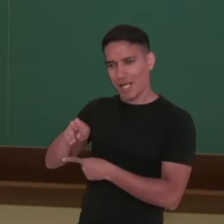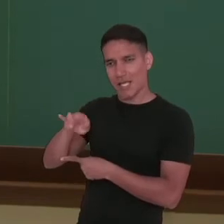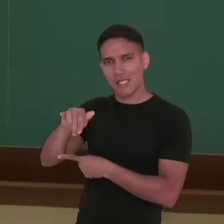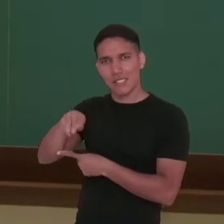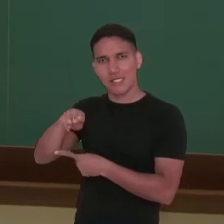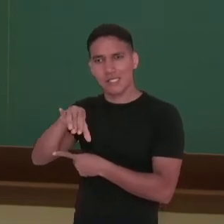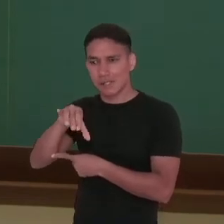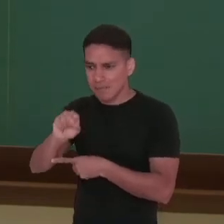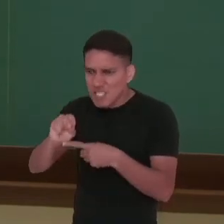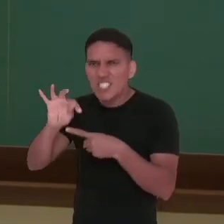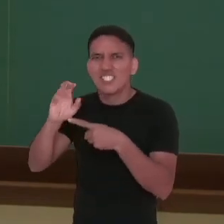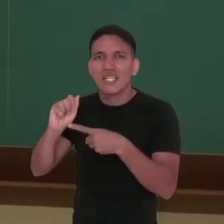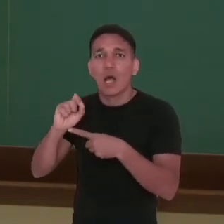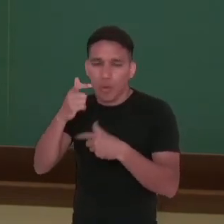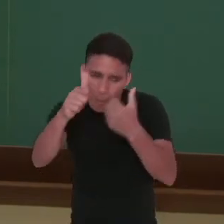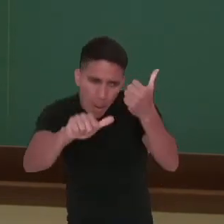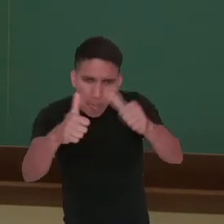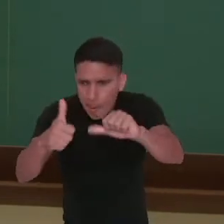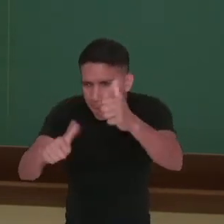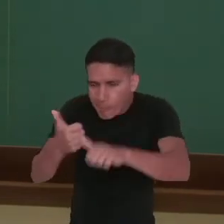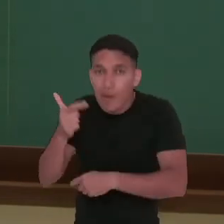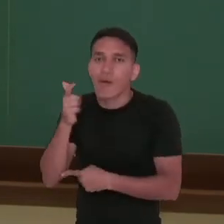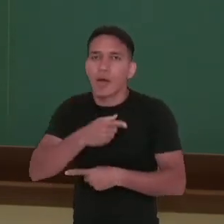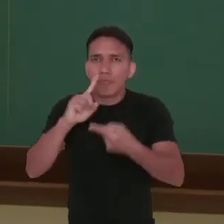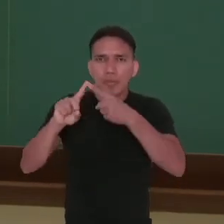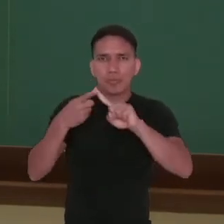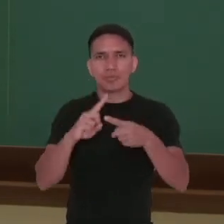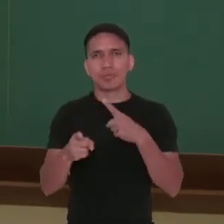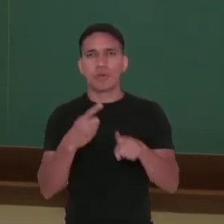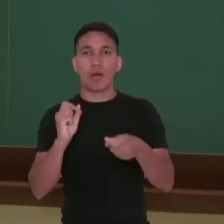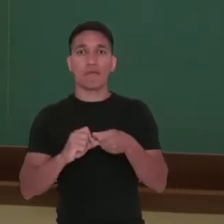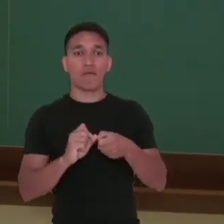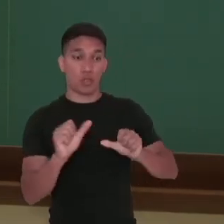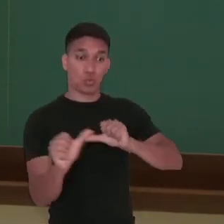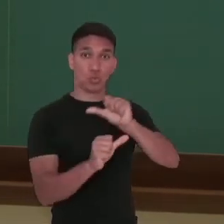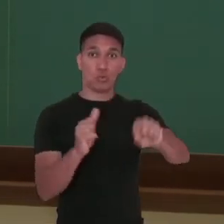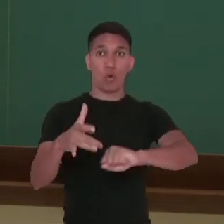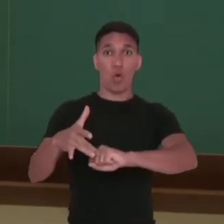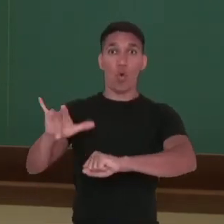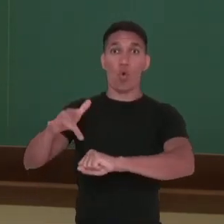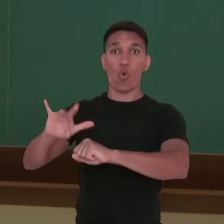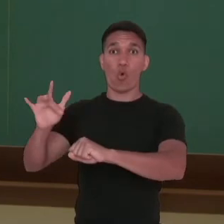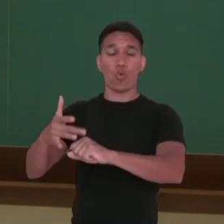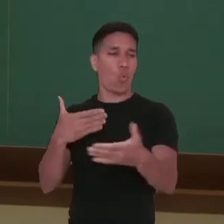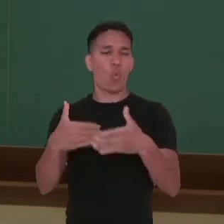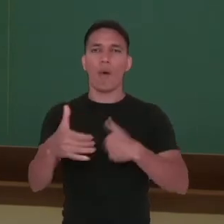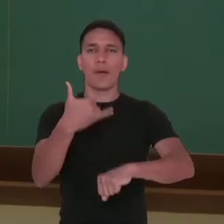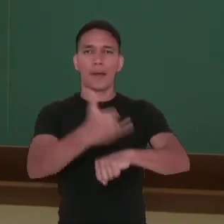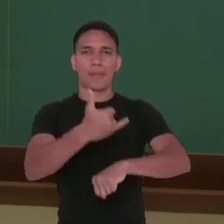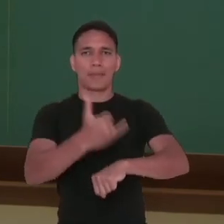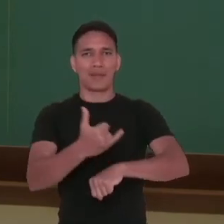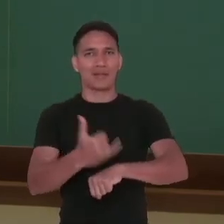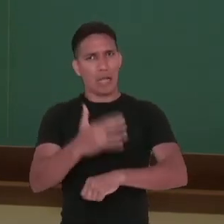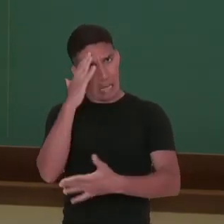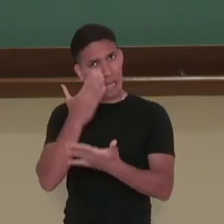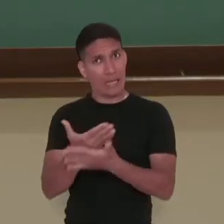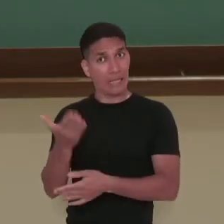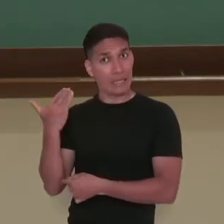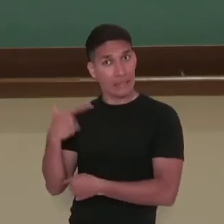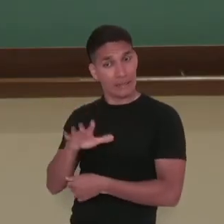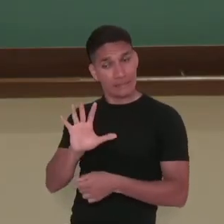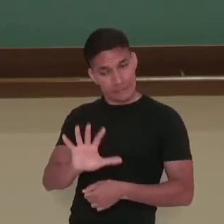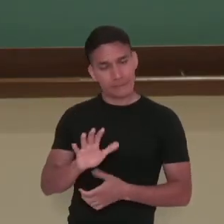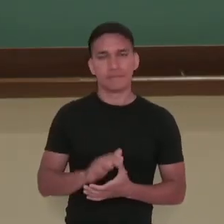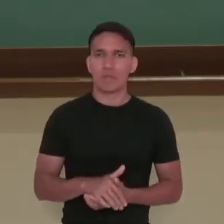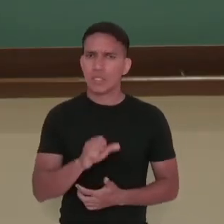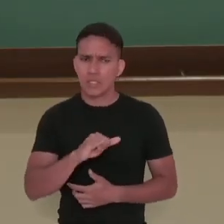tinham a ideia de que é possível transformar em ouro qualquer metal. Lembre-se que os alquimistas pensavam assim,